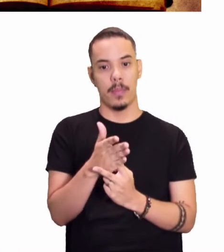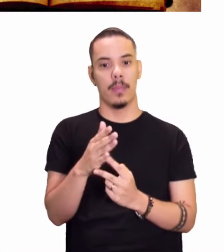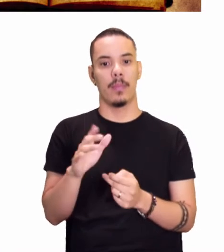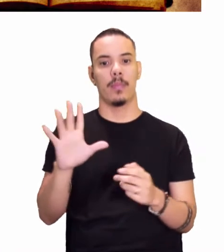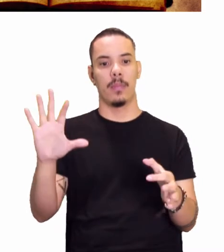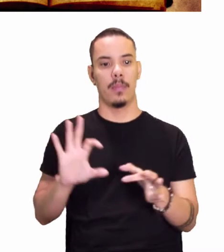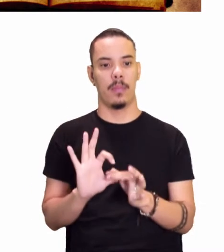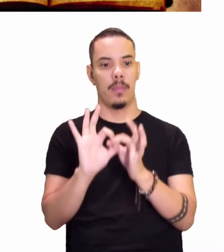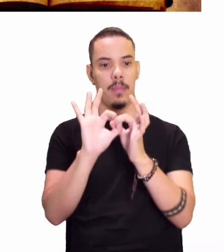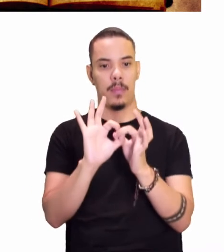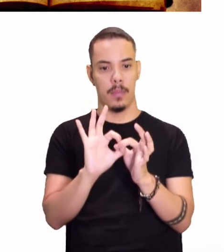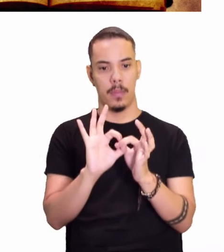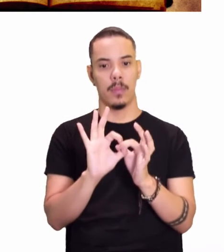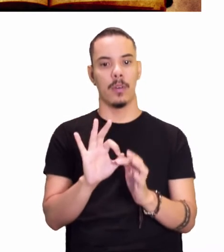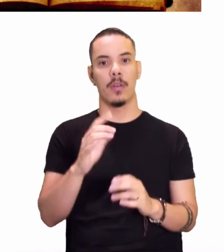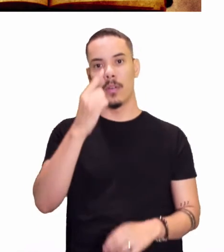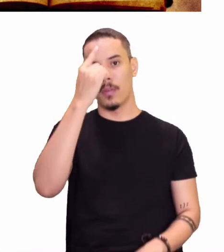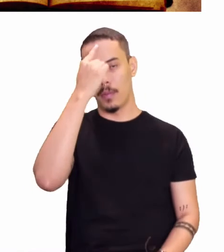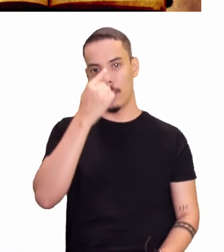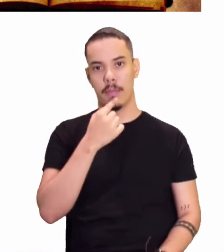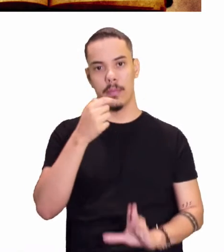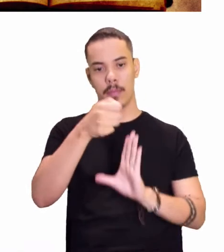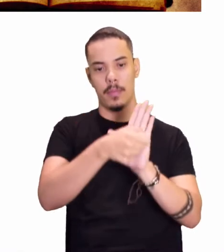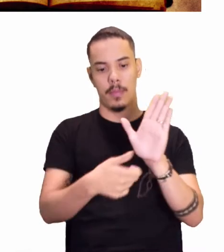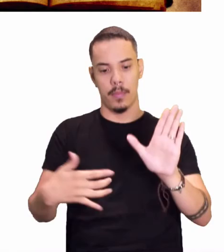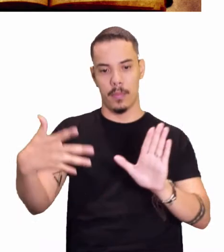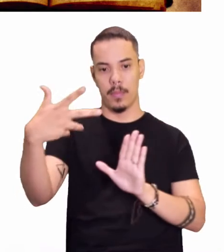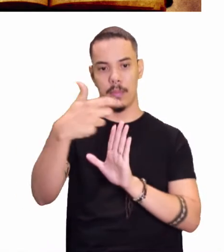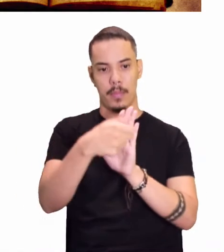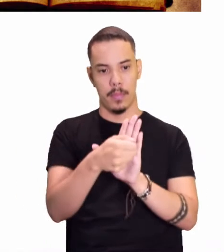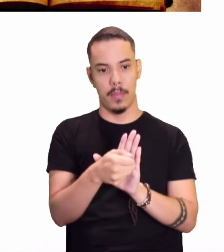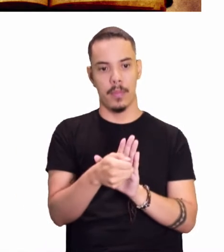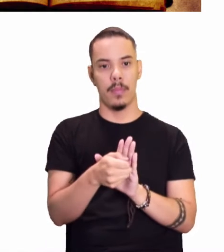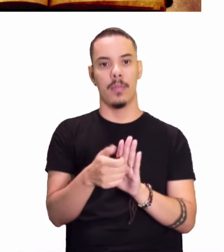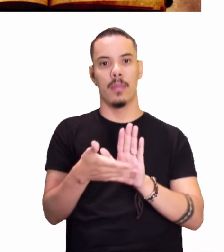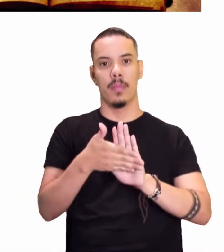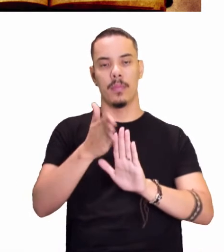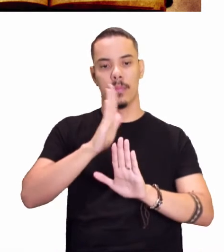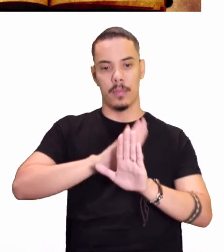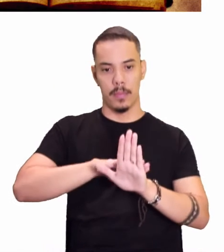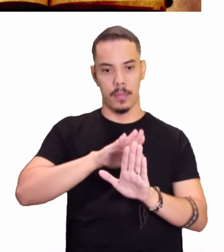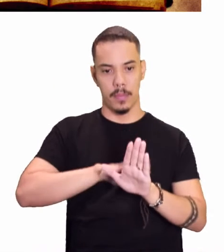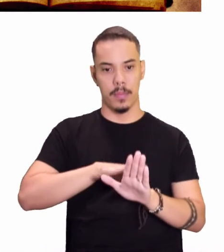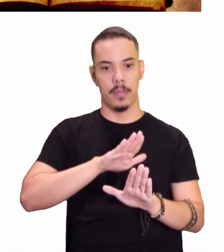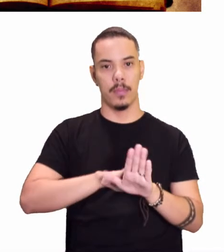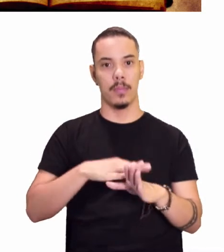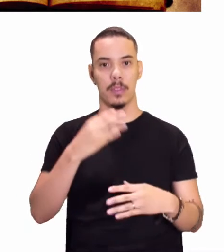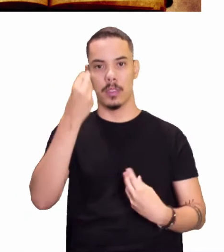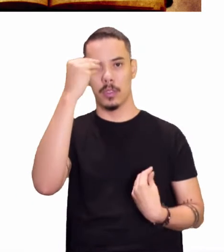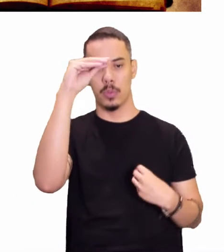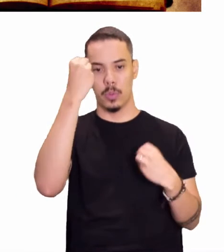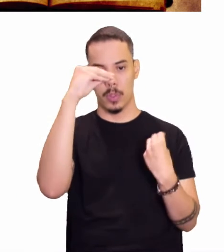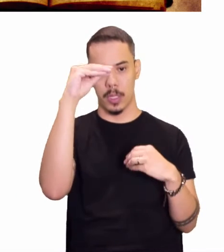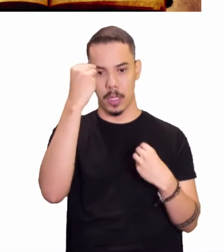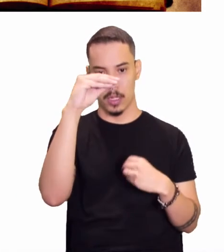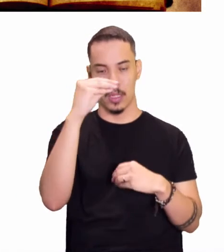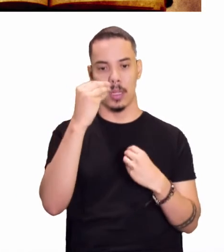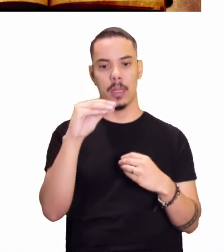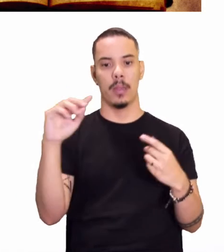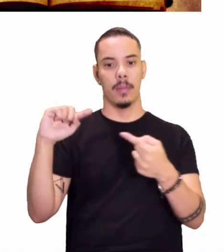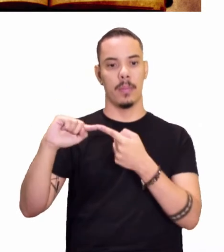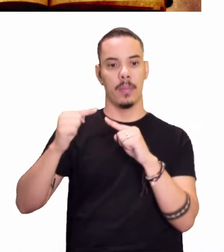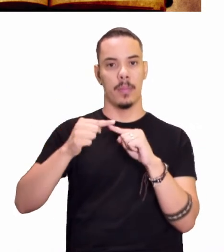aliterações, assonância, figuras de linguagem, idealismo, sensualidade,